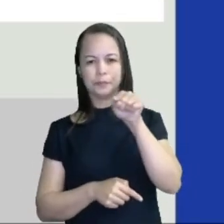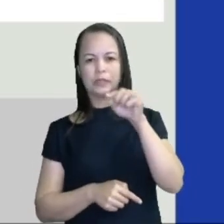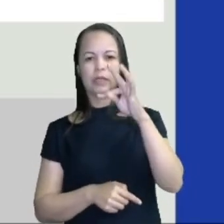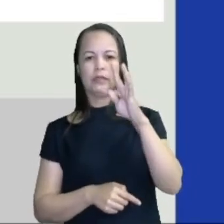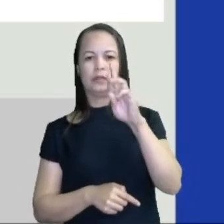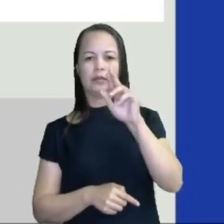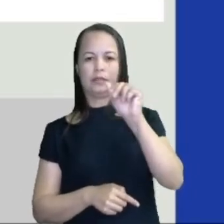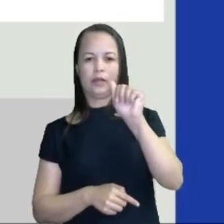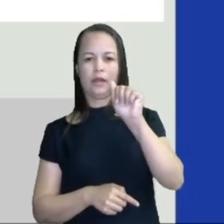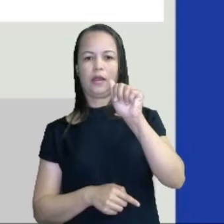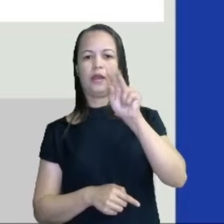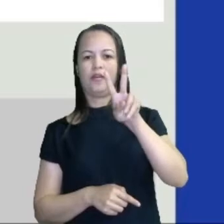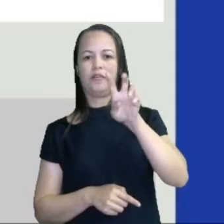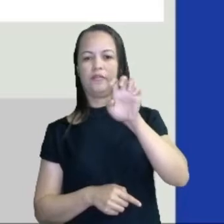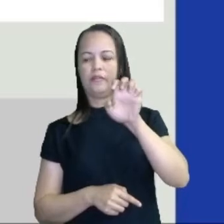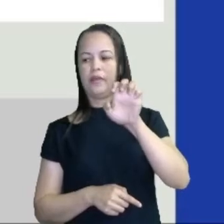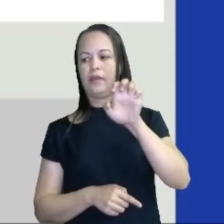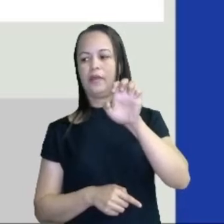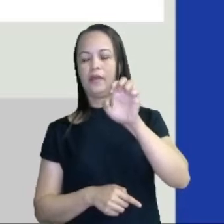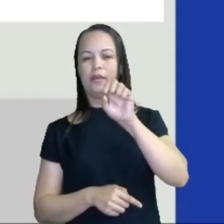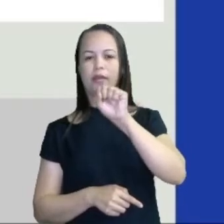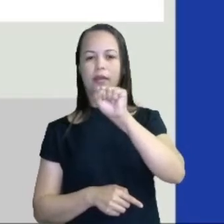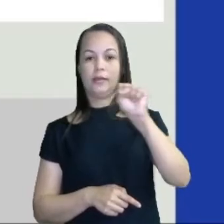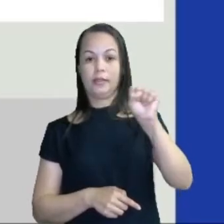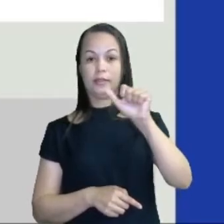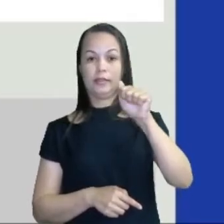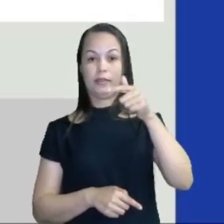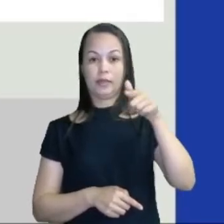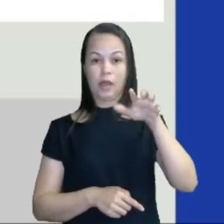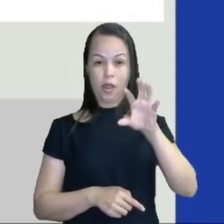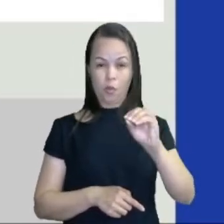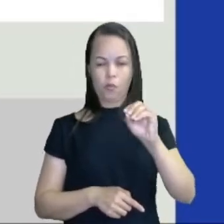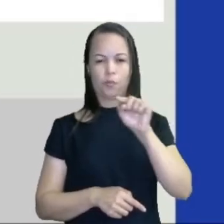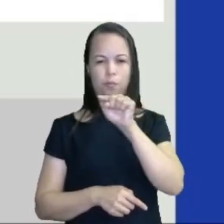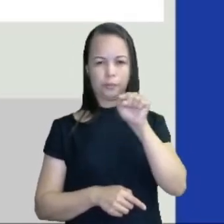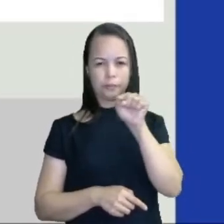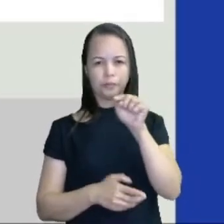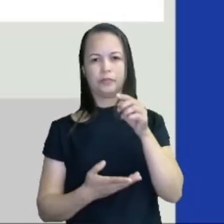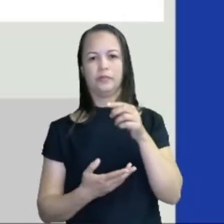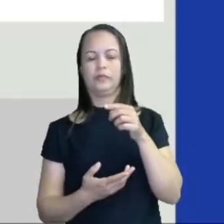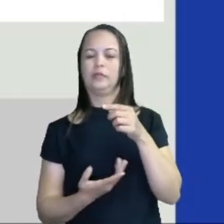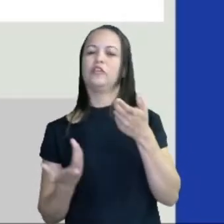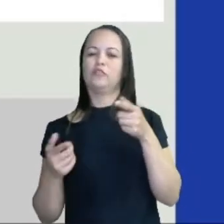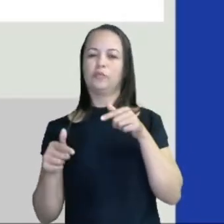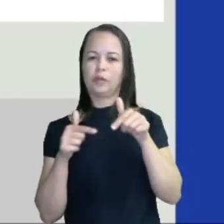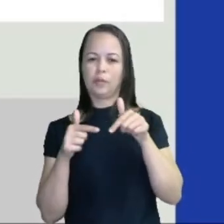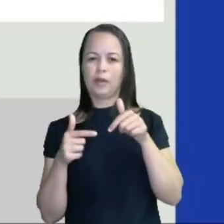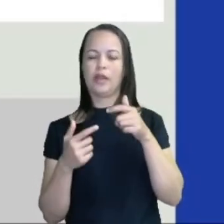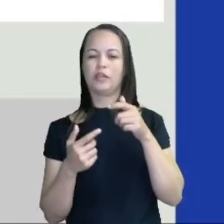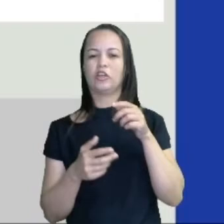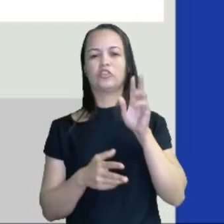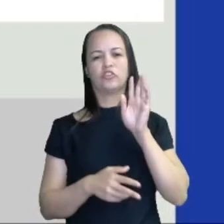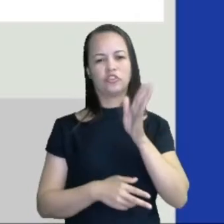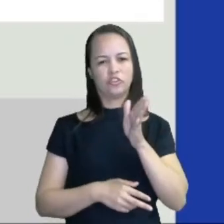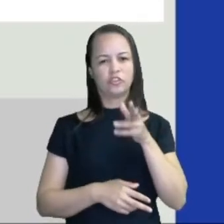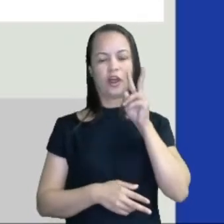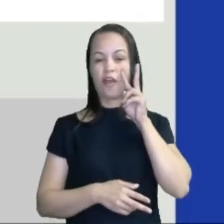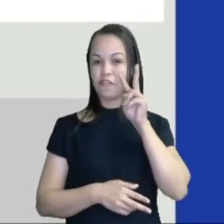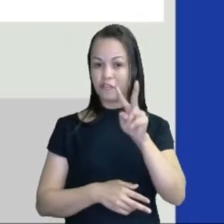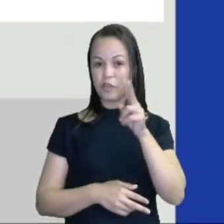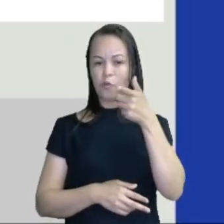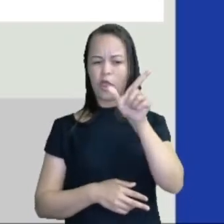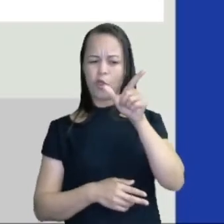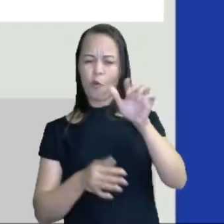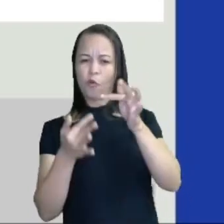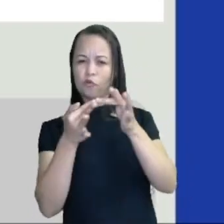esse tracinho, que inclusive a gente já viu ele em outra frase. Se eu não me engano, vocês